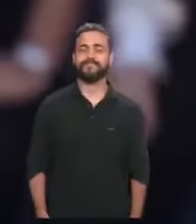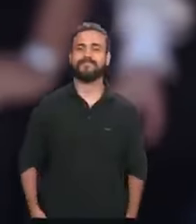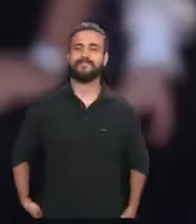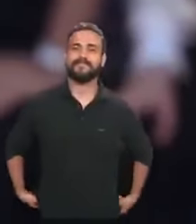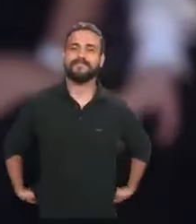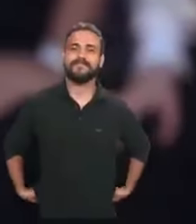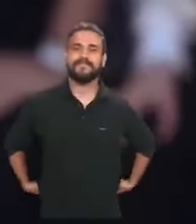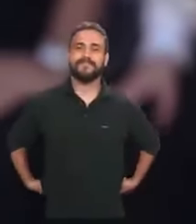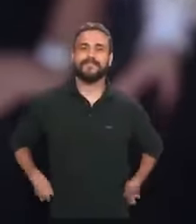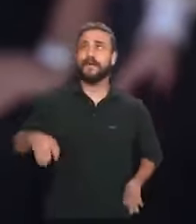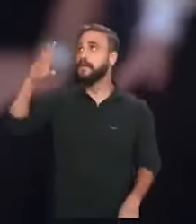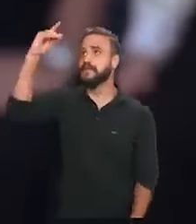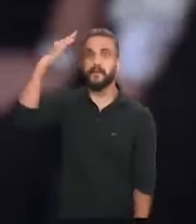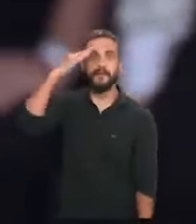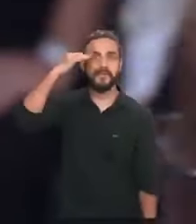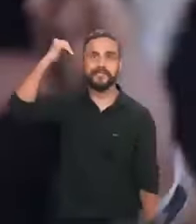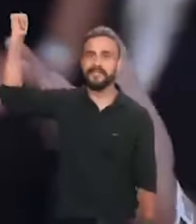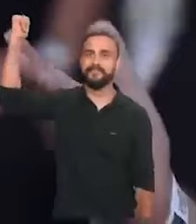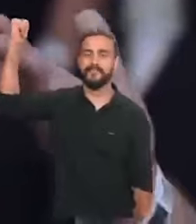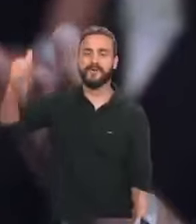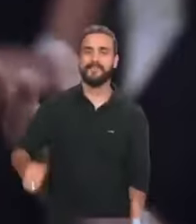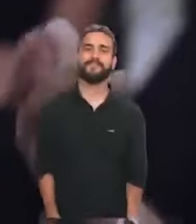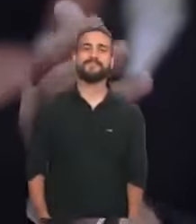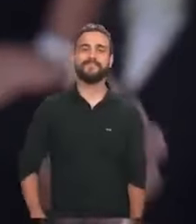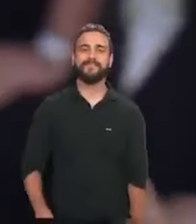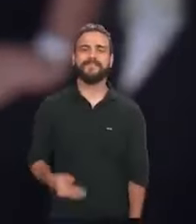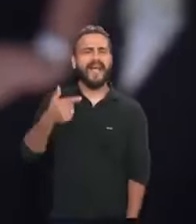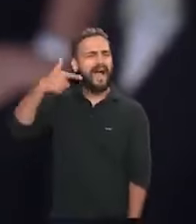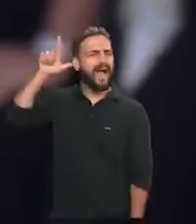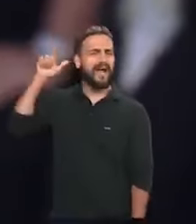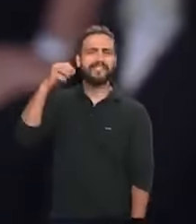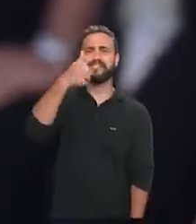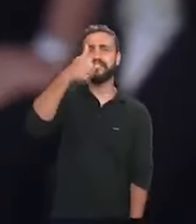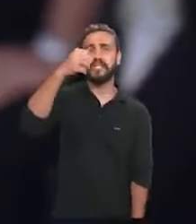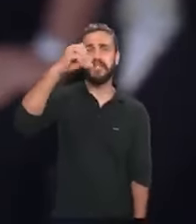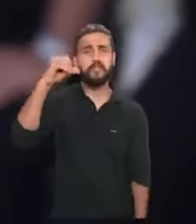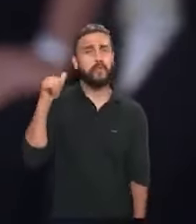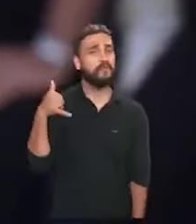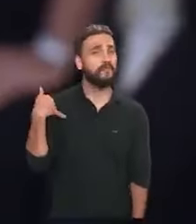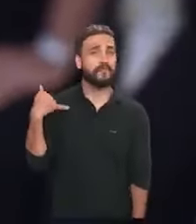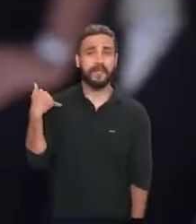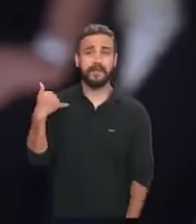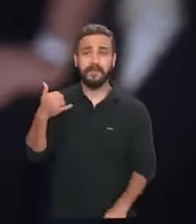Gente, foi um chamado. Eu tinha 19 anos, eu saí de lá